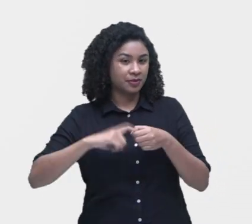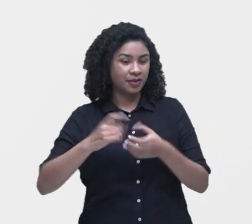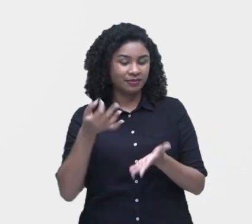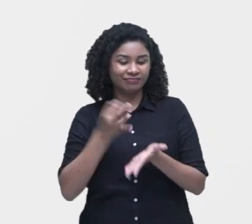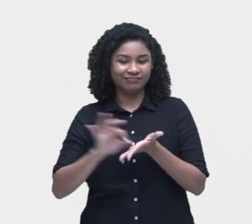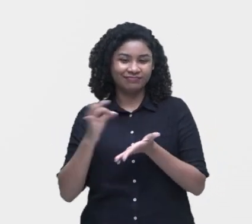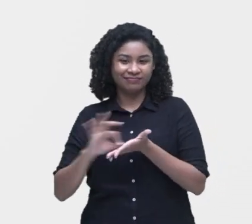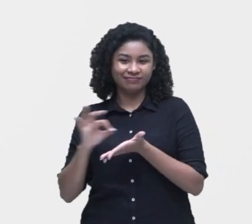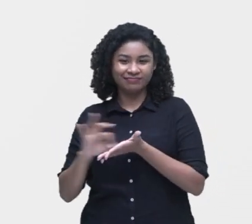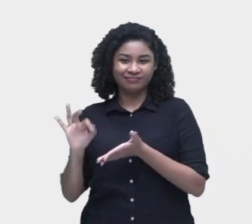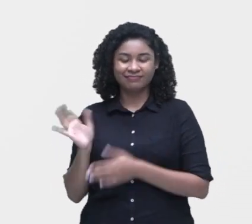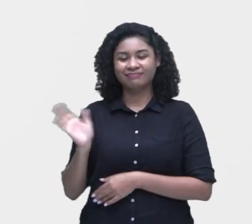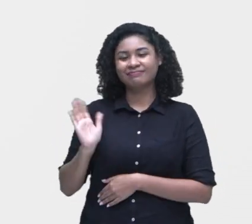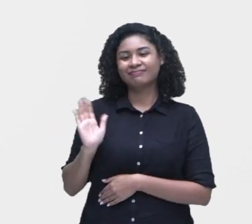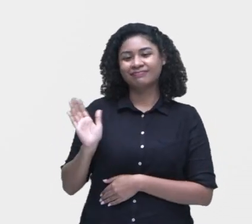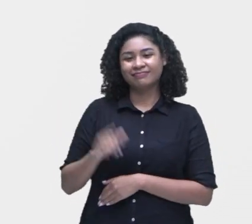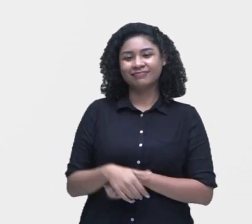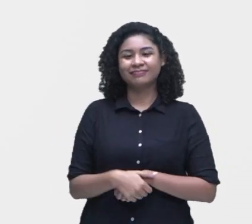Até mais.